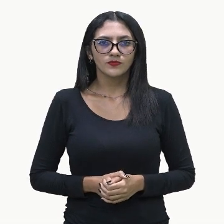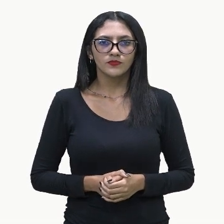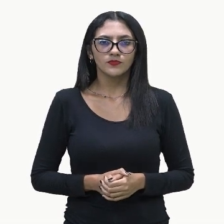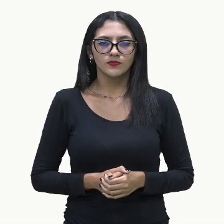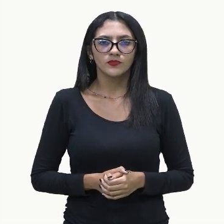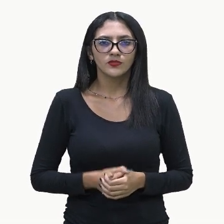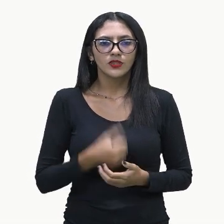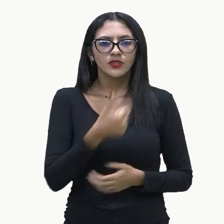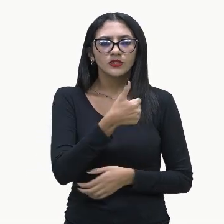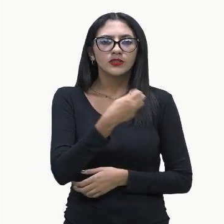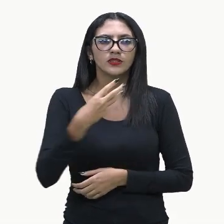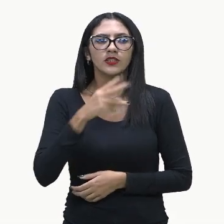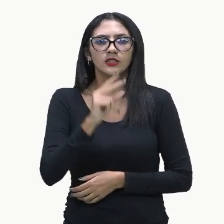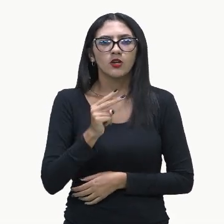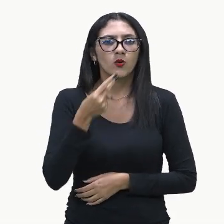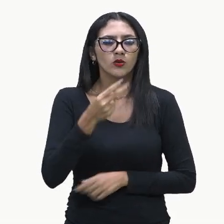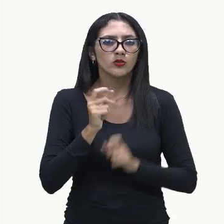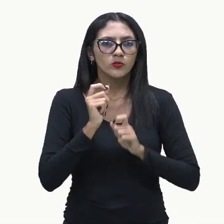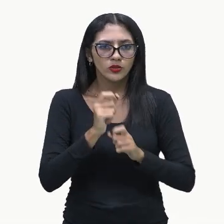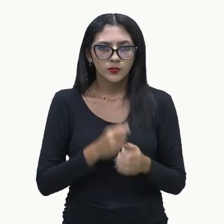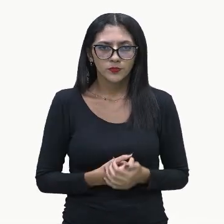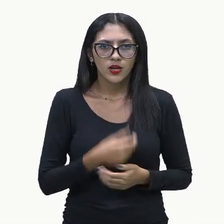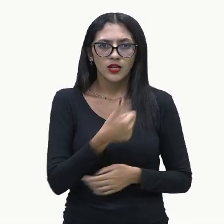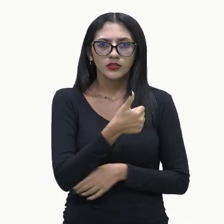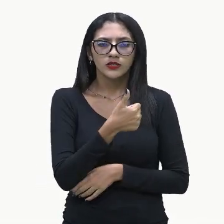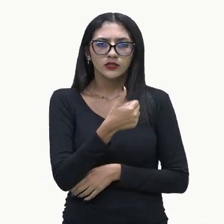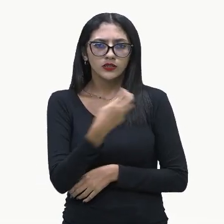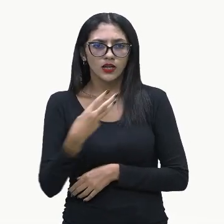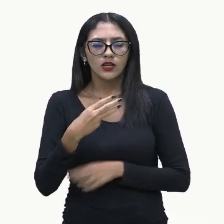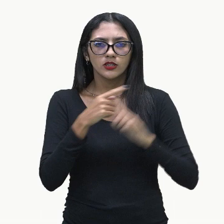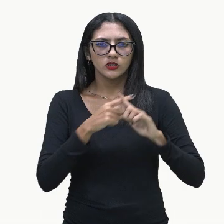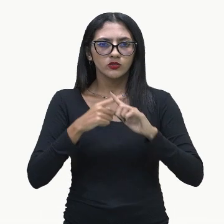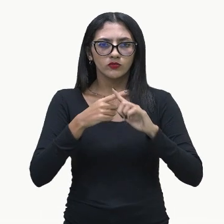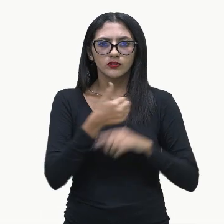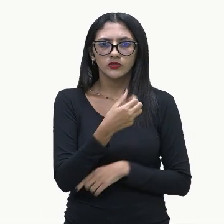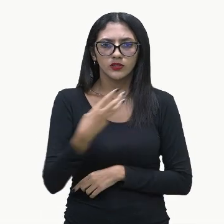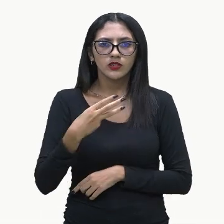ao quadrado é 13 vezes 13. 13 vezes 13 é